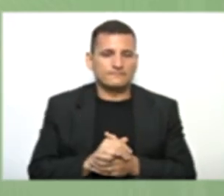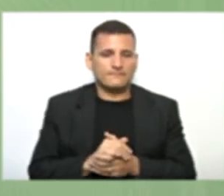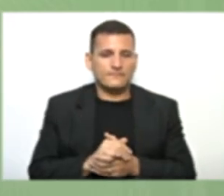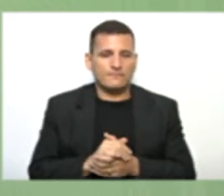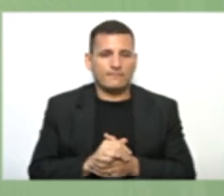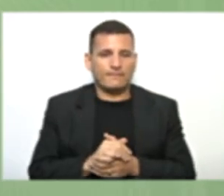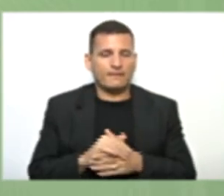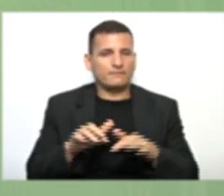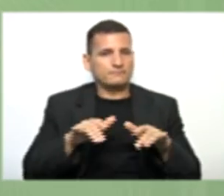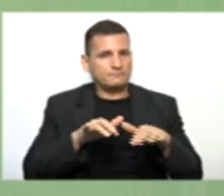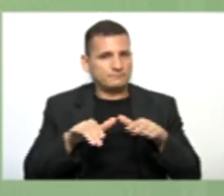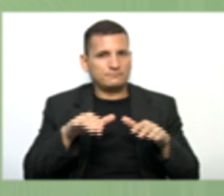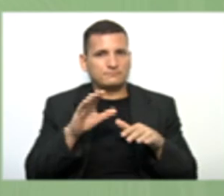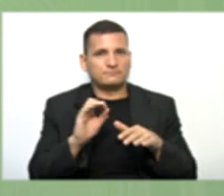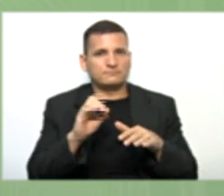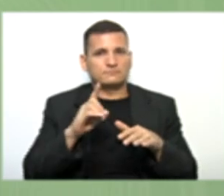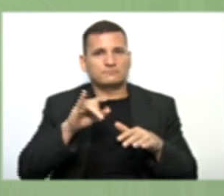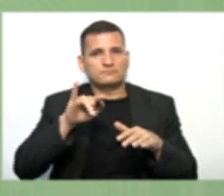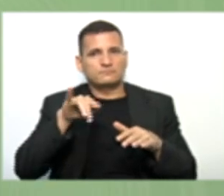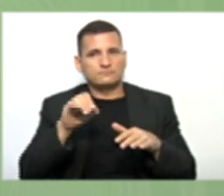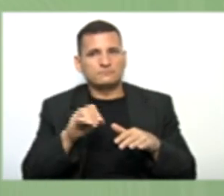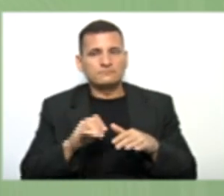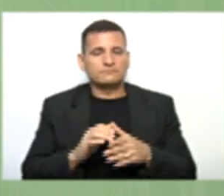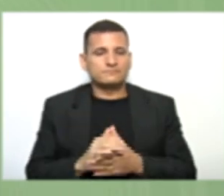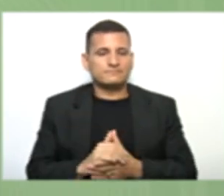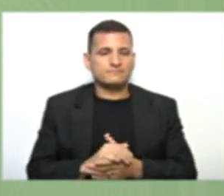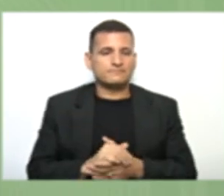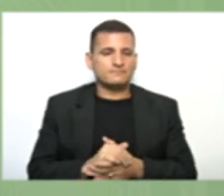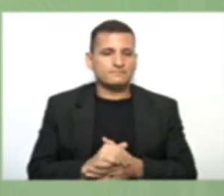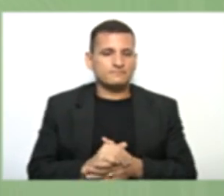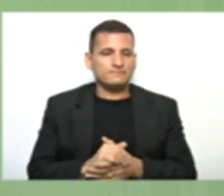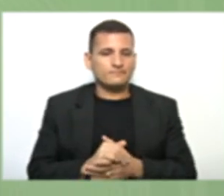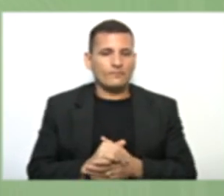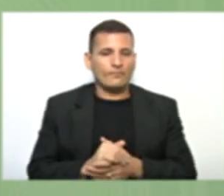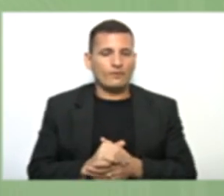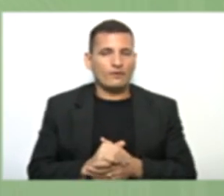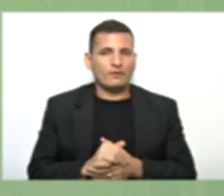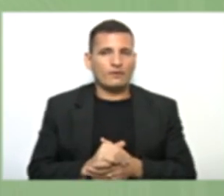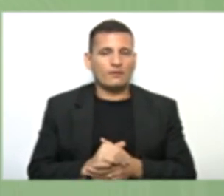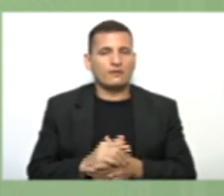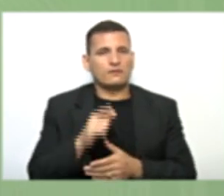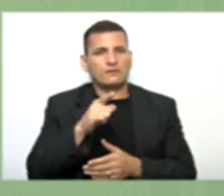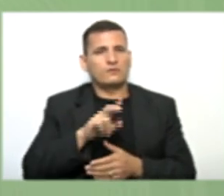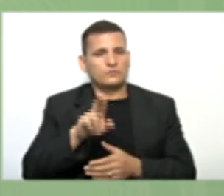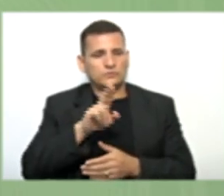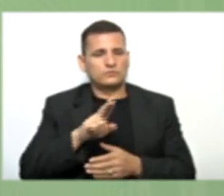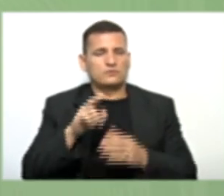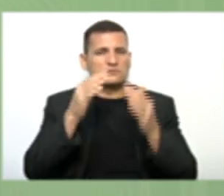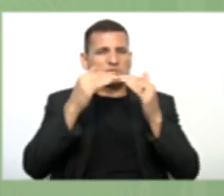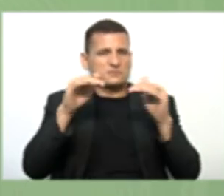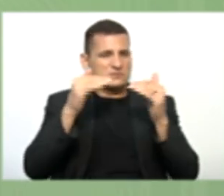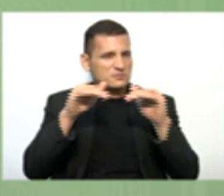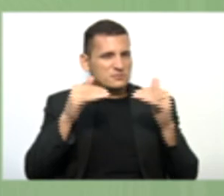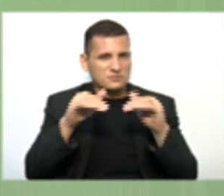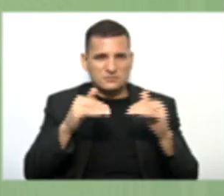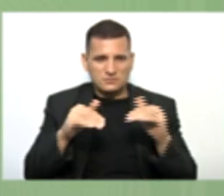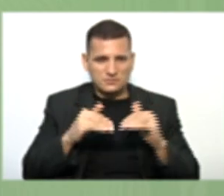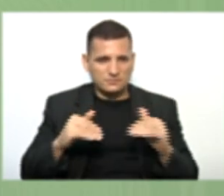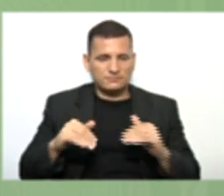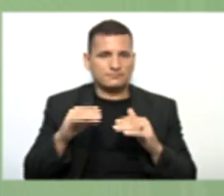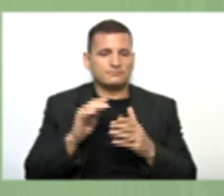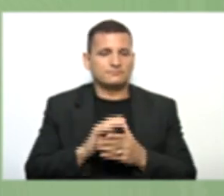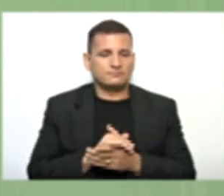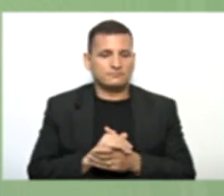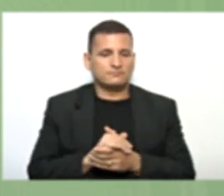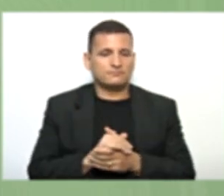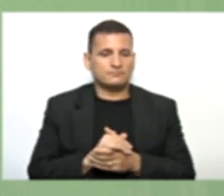aquele código robusto e tudo mais, tal. Não é verdade? Com certeza. Aqui, eu usei um monte de linha, eu usei várias linhas. E eu fiz